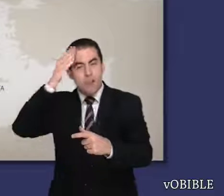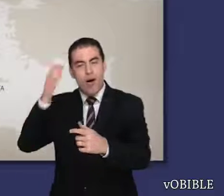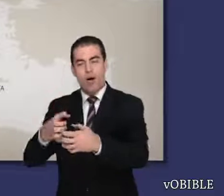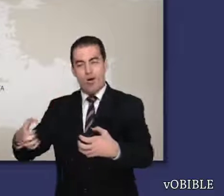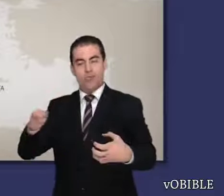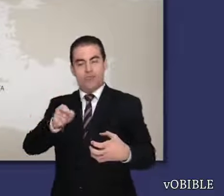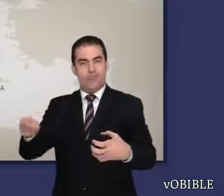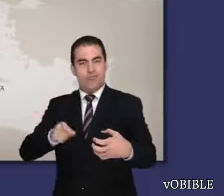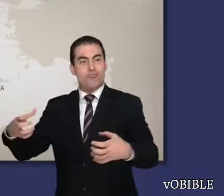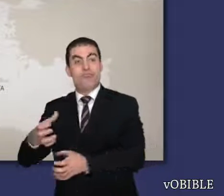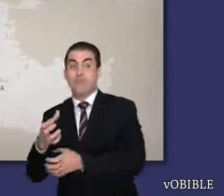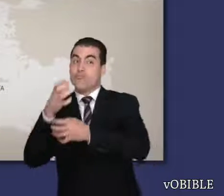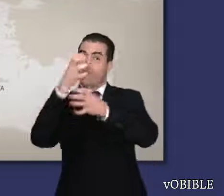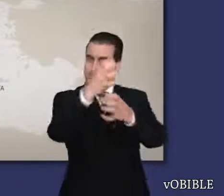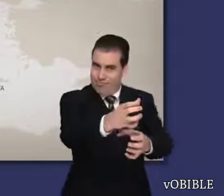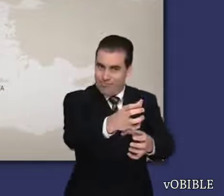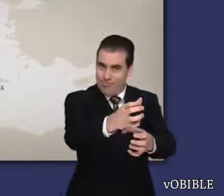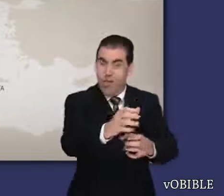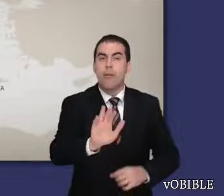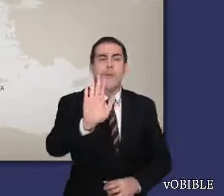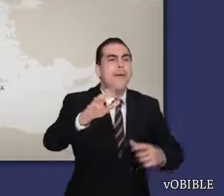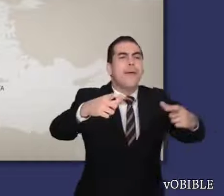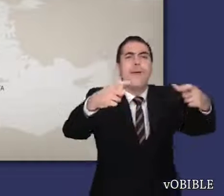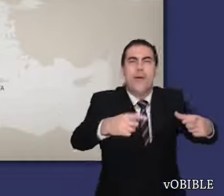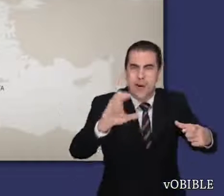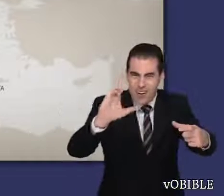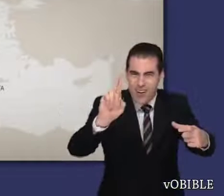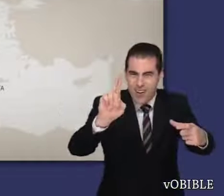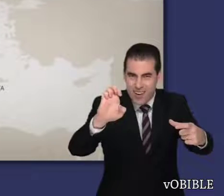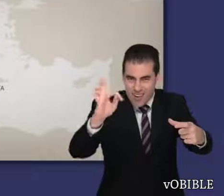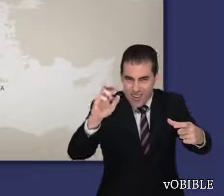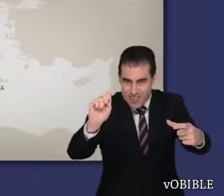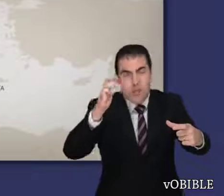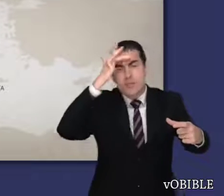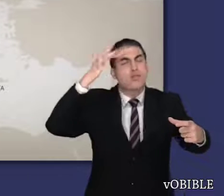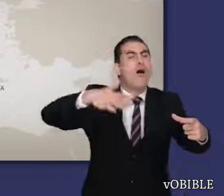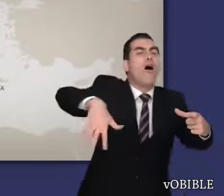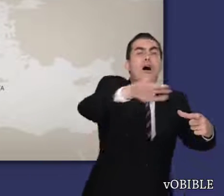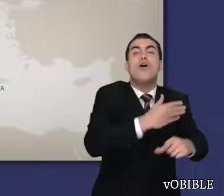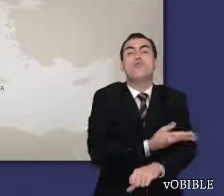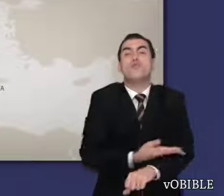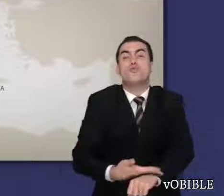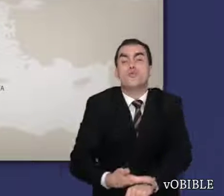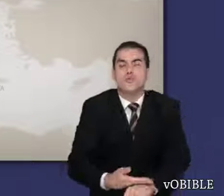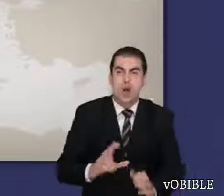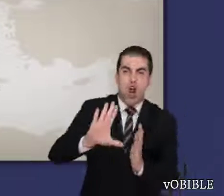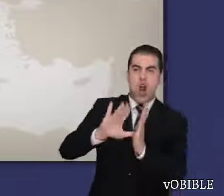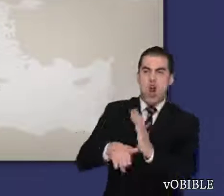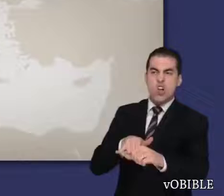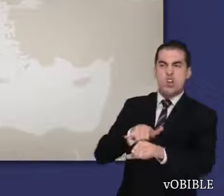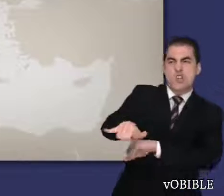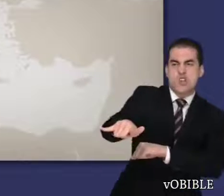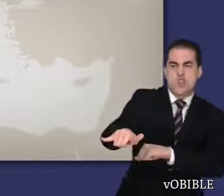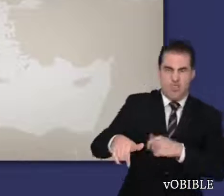Creta, mas Tito continuou ali. A tarefa de Tito em Creta não era fácil. De modo geral, as